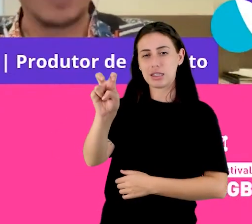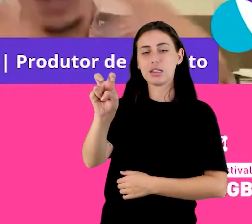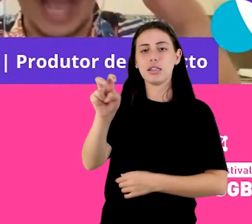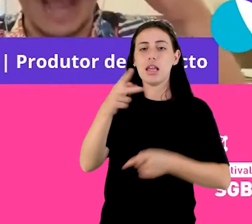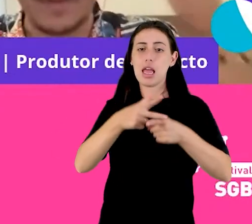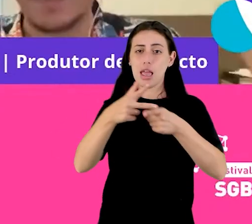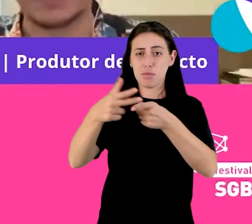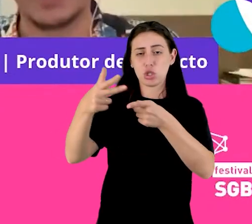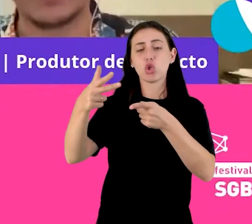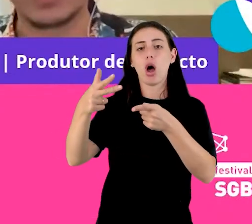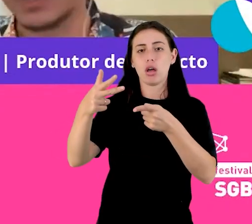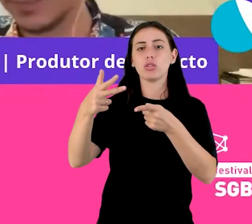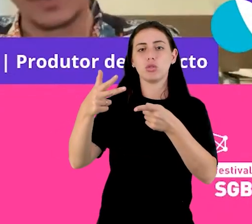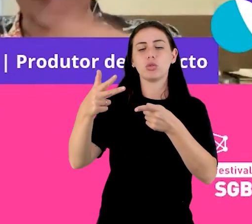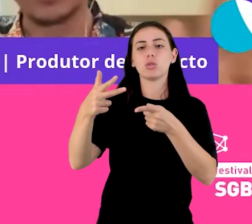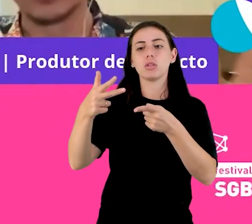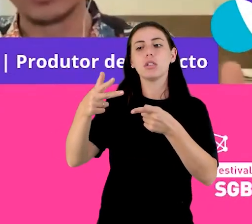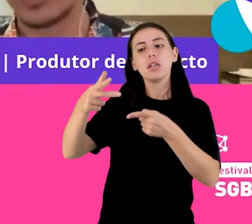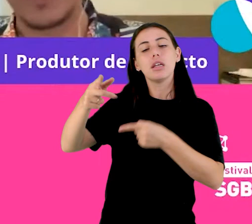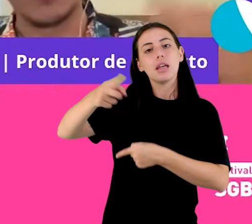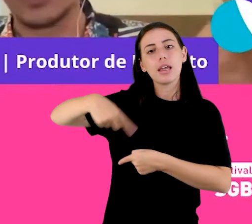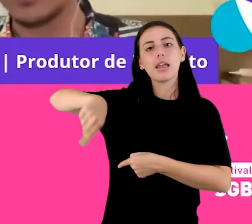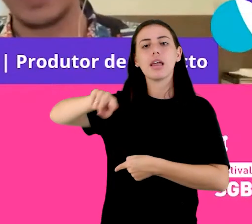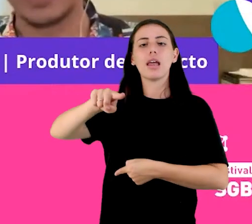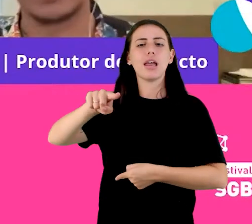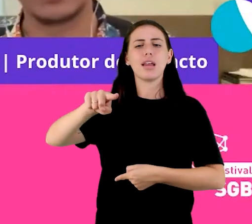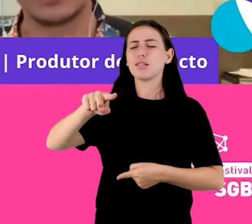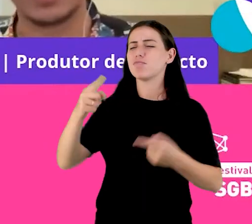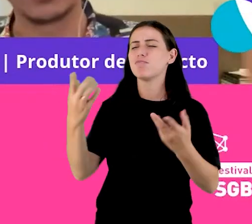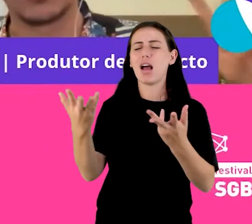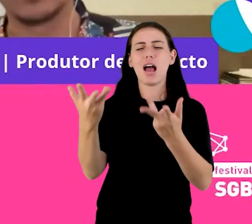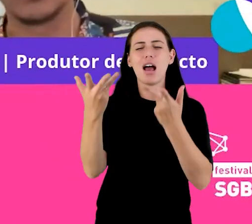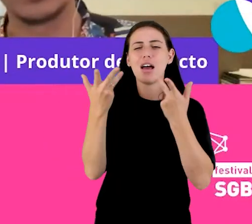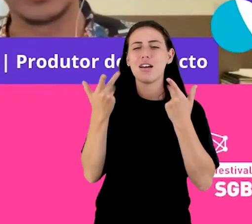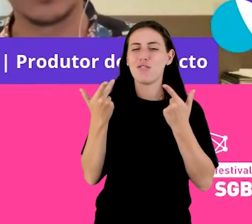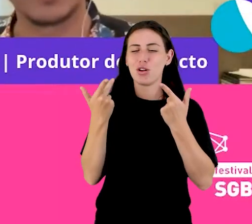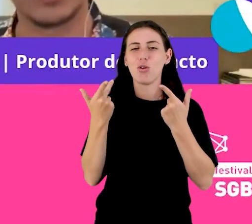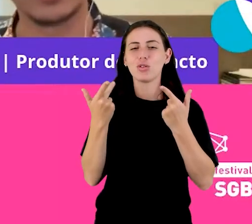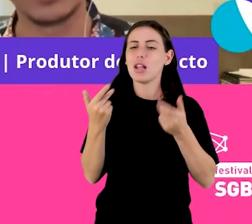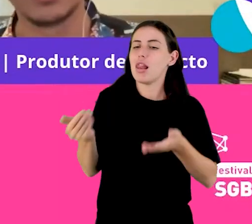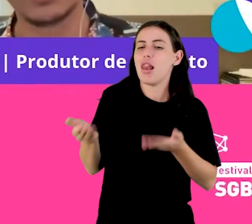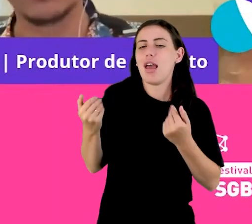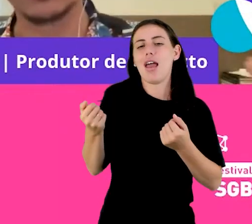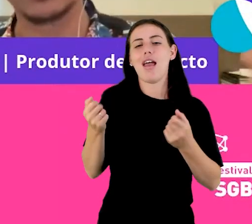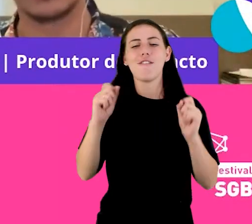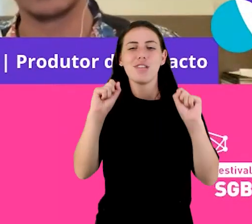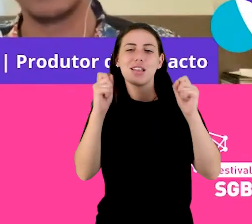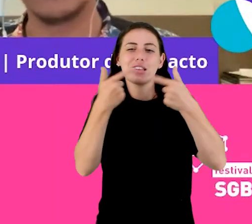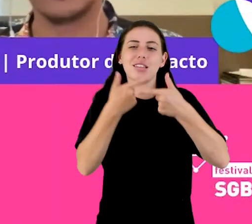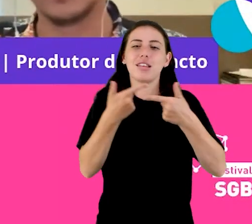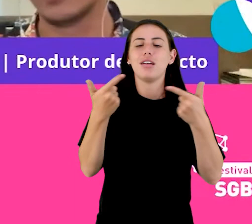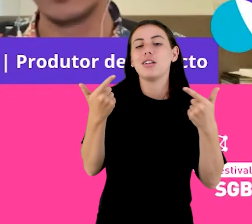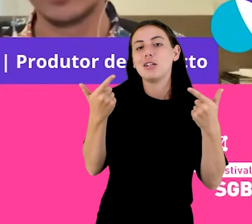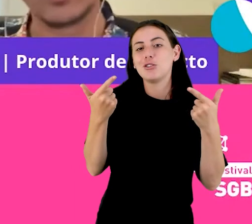mas abre para pensamentos, assim, tipo, absurdos. Eu recomendo fortemente que assista. A gente lançou ontem à noite o 2º episódio, tá no nosso Instagram,